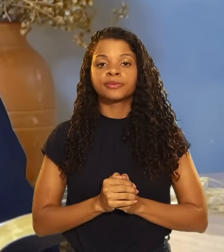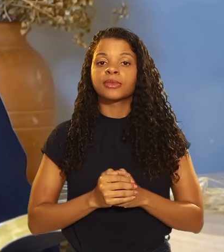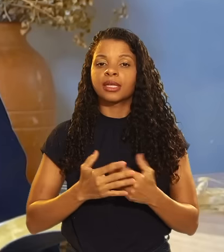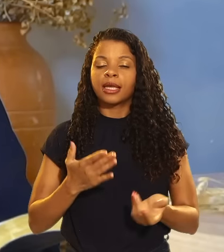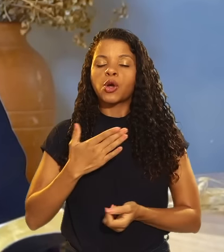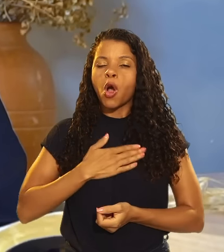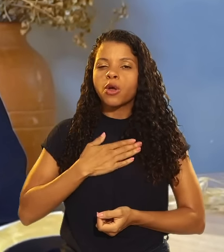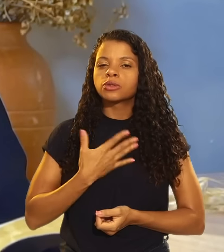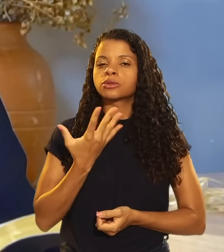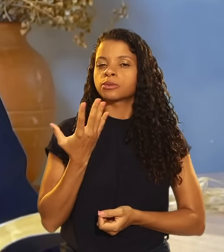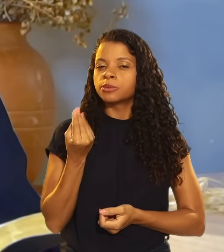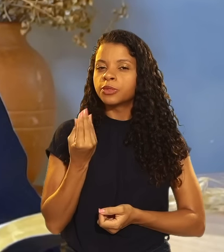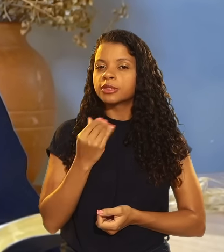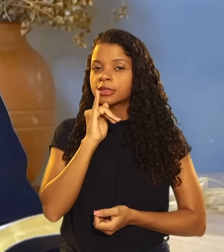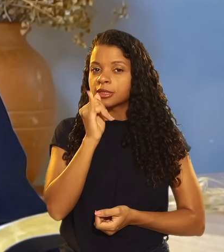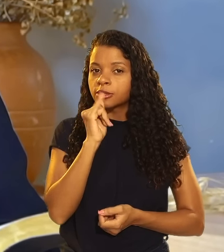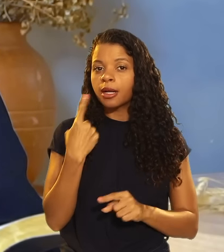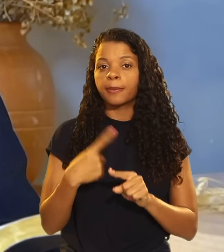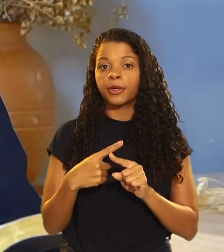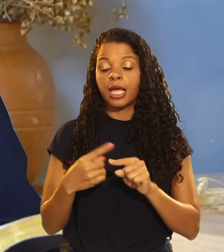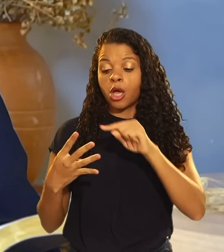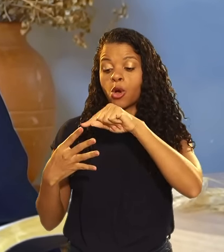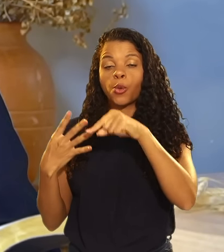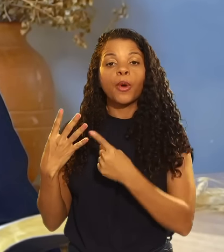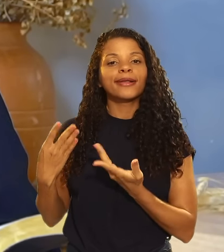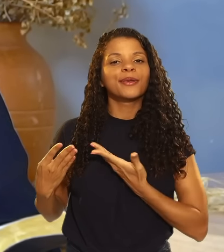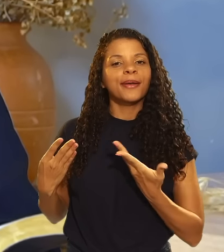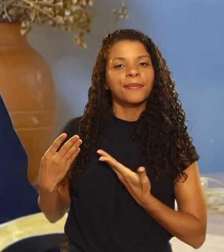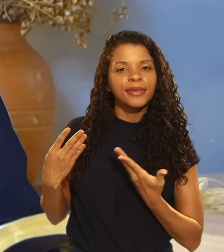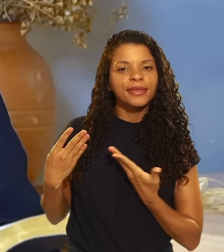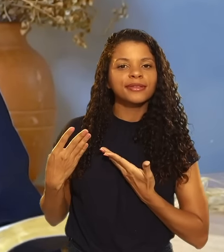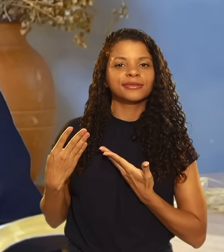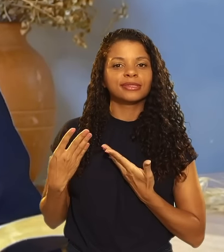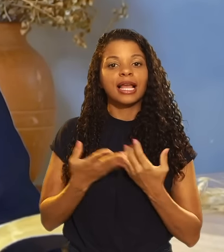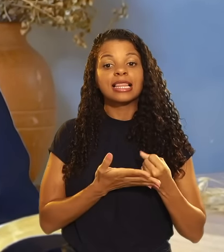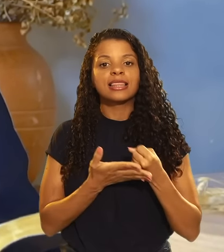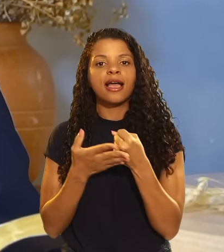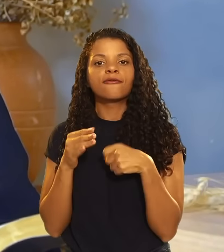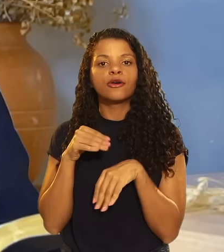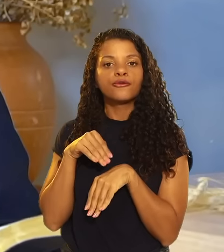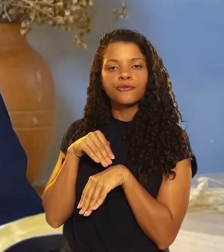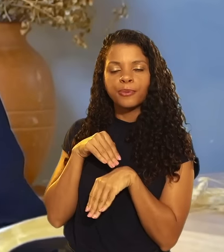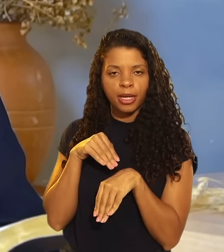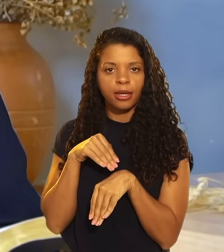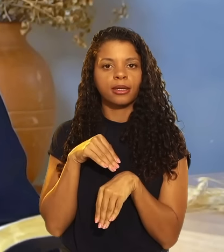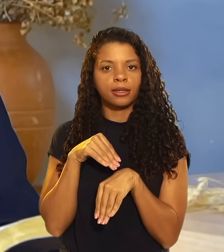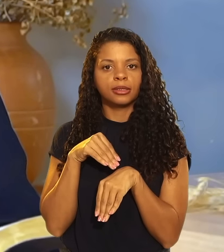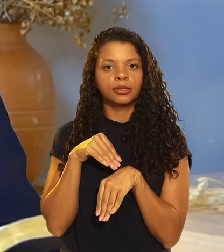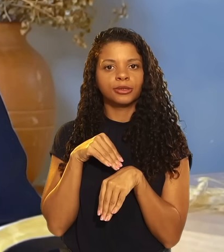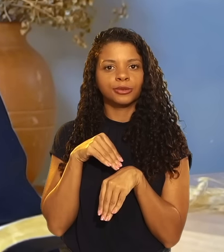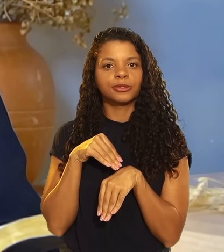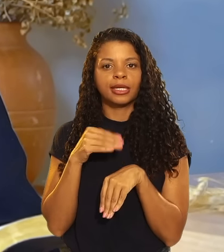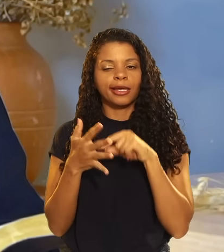nós vemos o esforço de 4 amigos para que, então, esse 5º amigo, que era um paralítico,